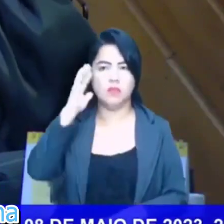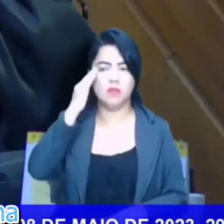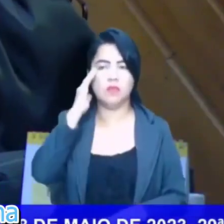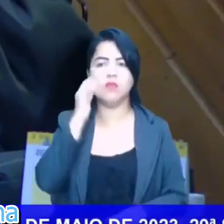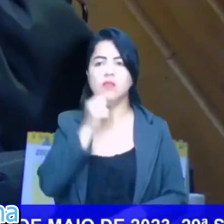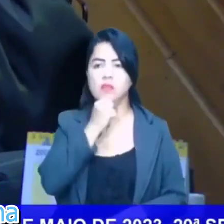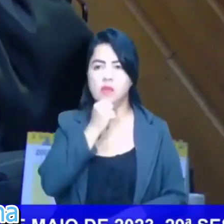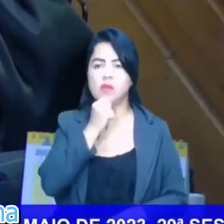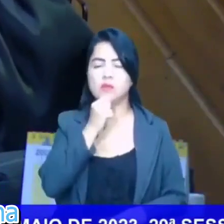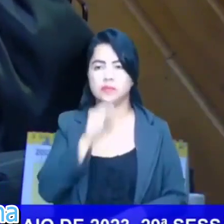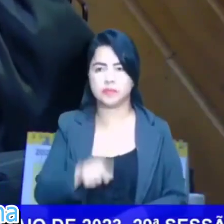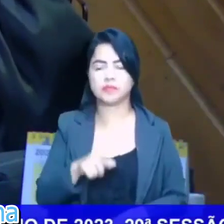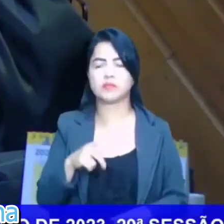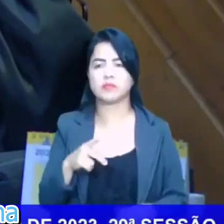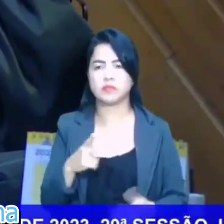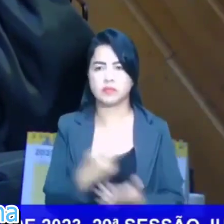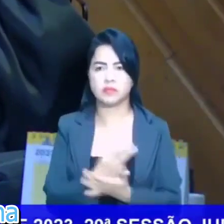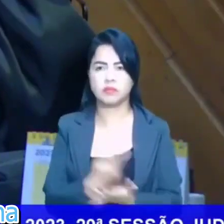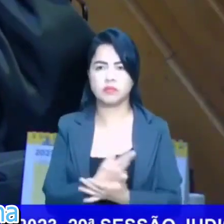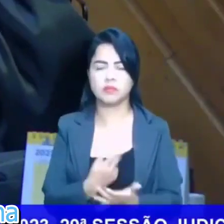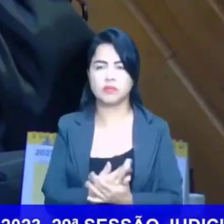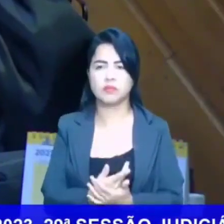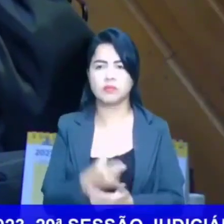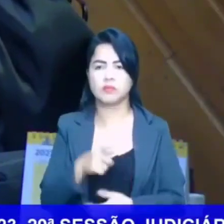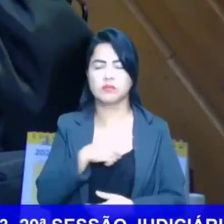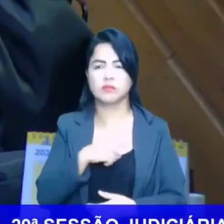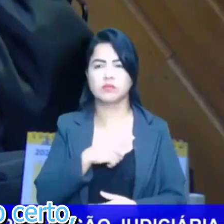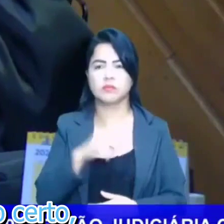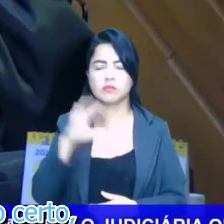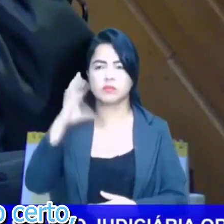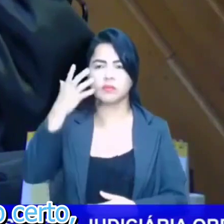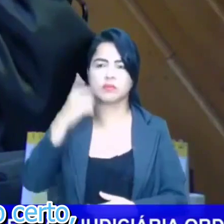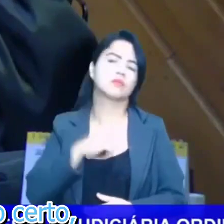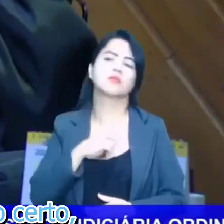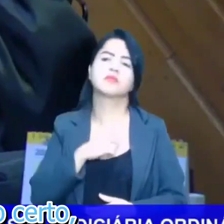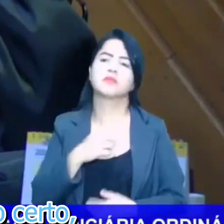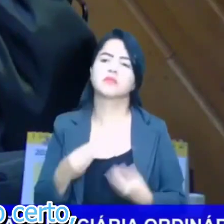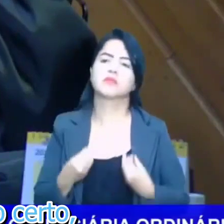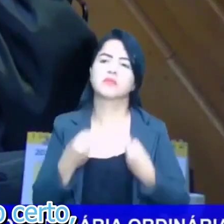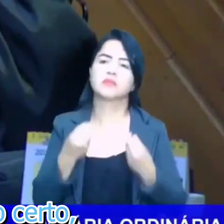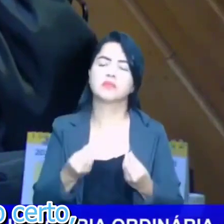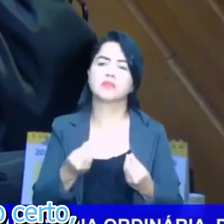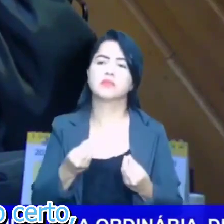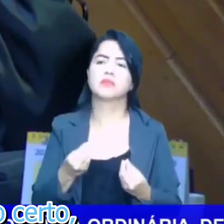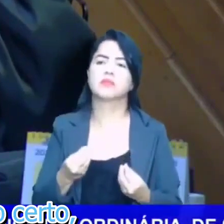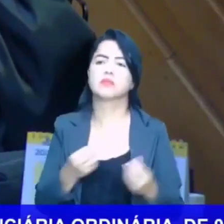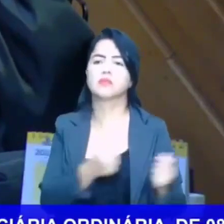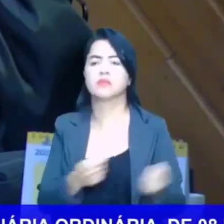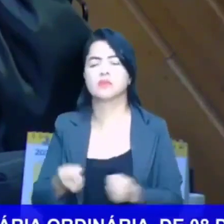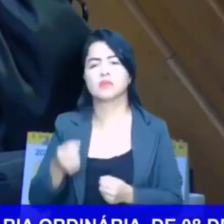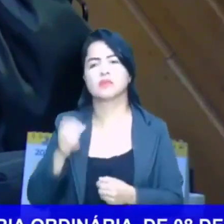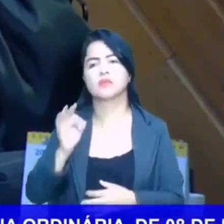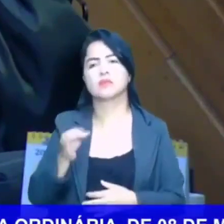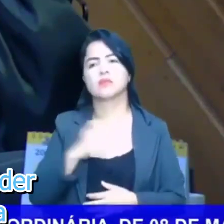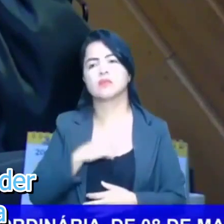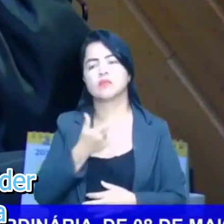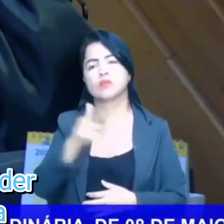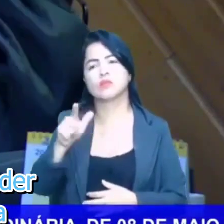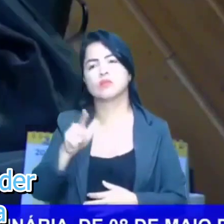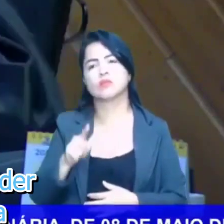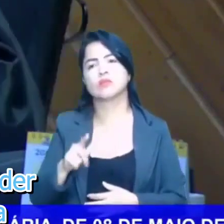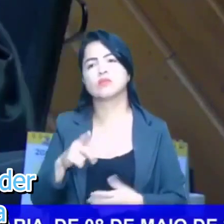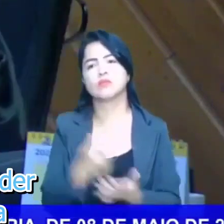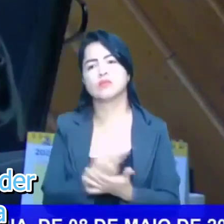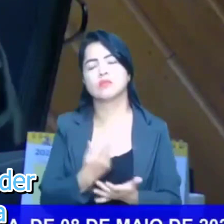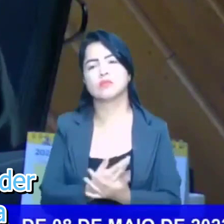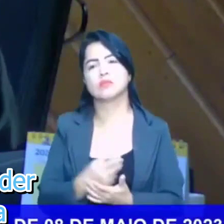dessa falha, que seria a falha relacionada com o tempo, com não entregar no prazo certo, haveria uma outra falha mais